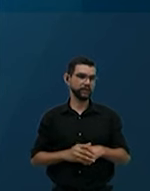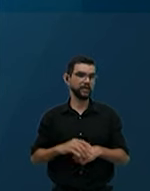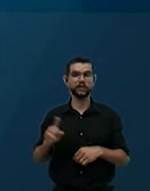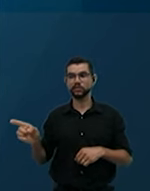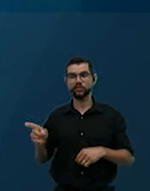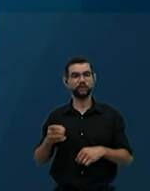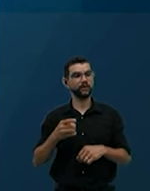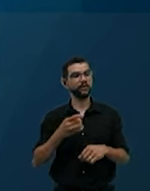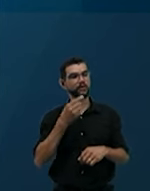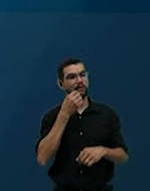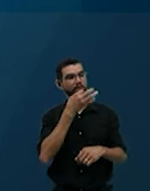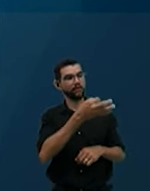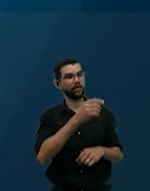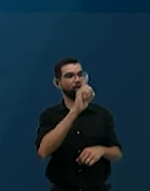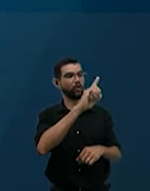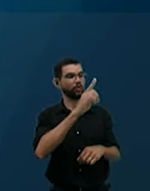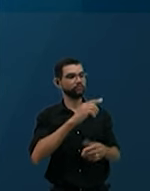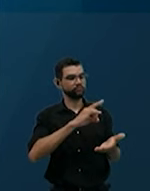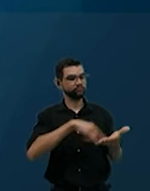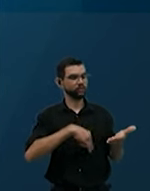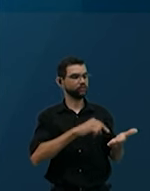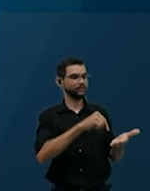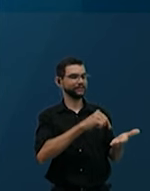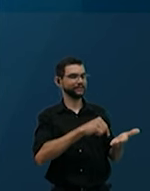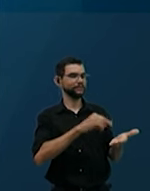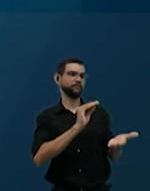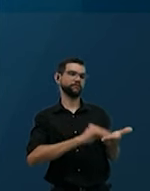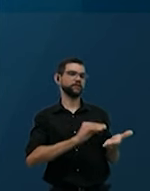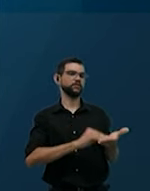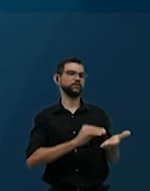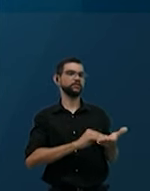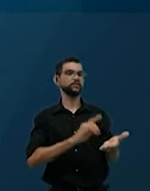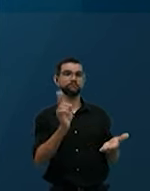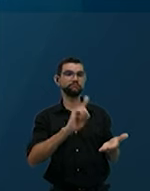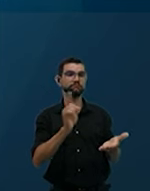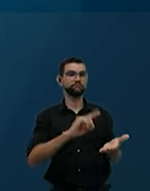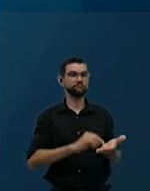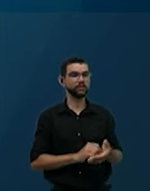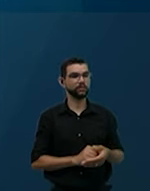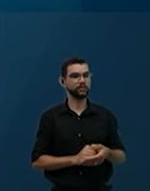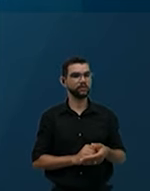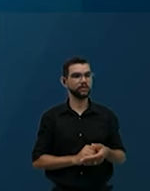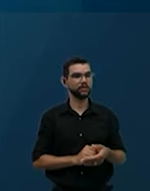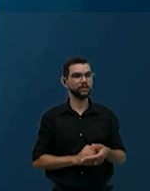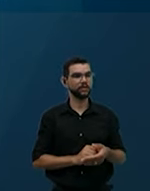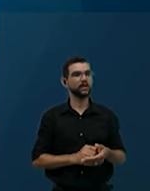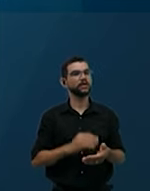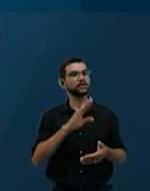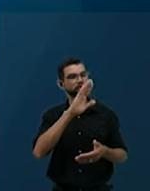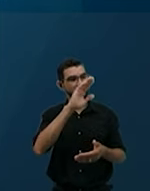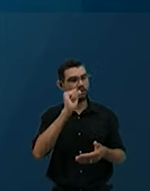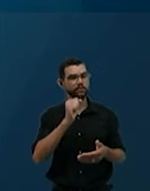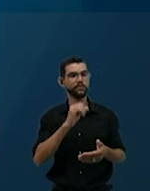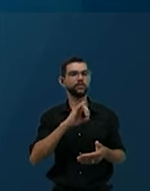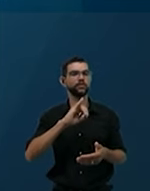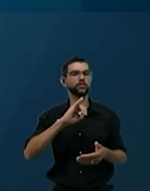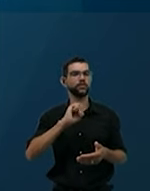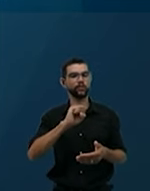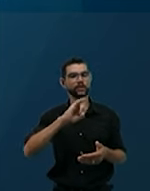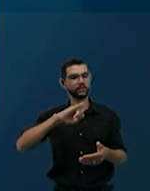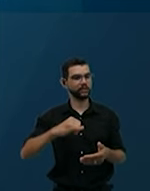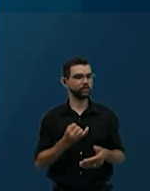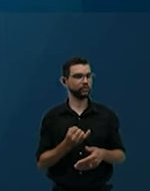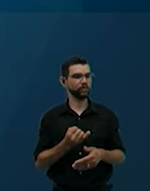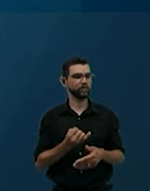discutem isso. Justificação administrativa, excelências, o INSS não faz. Só faz